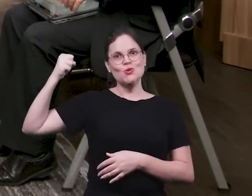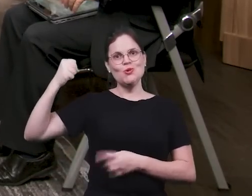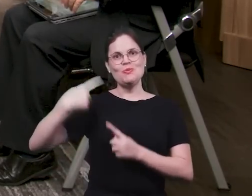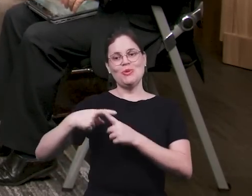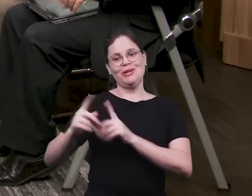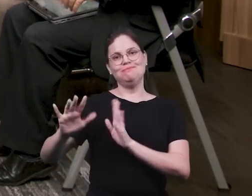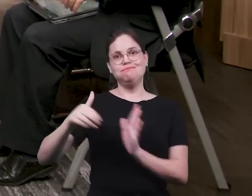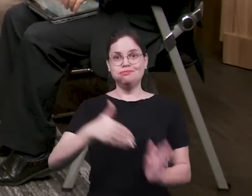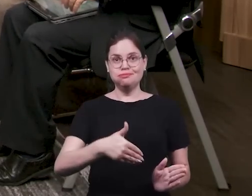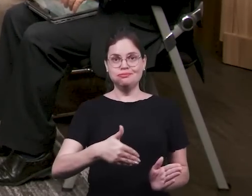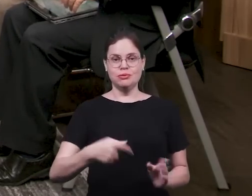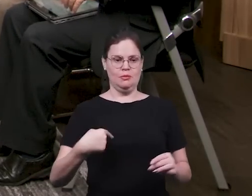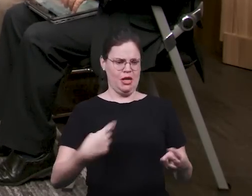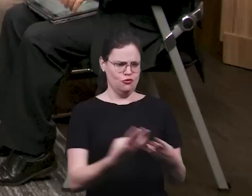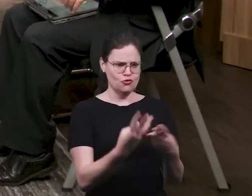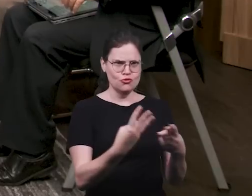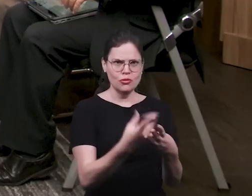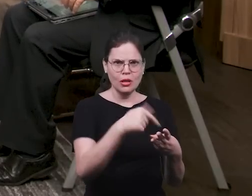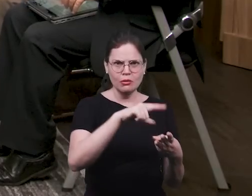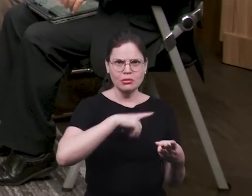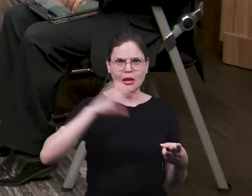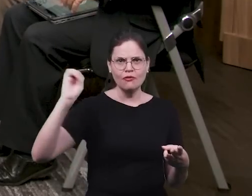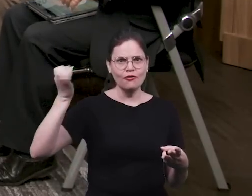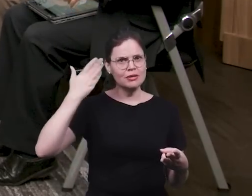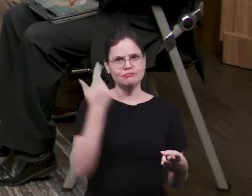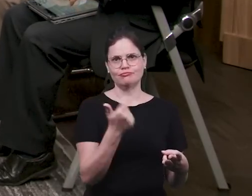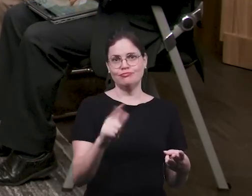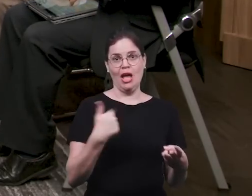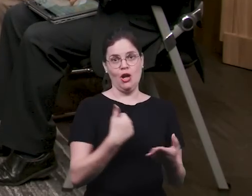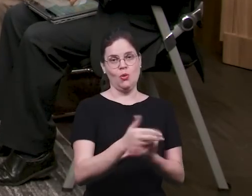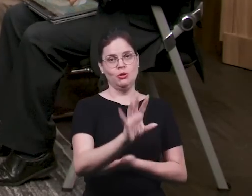judaísmo, que não tinha revelação, e daquilo que era o mundo